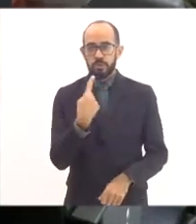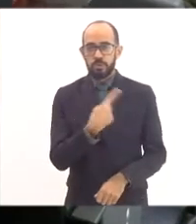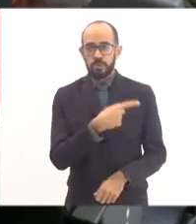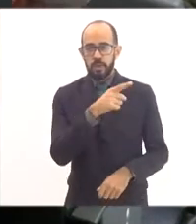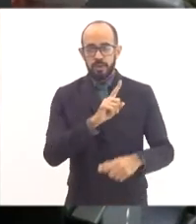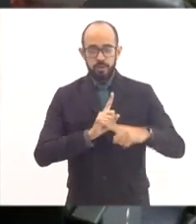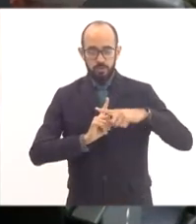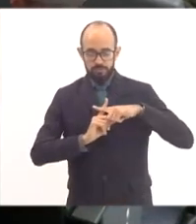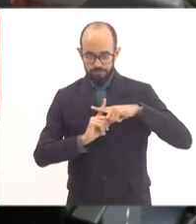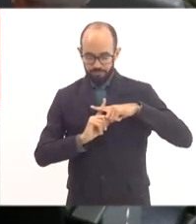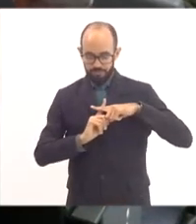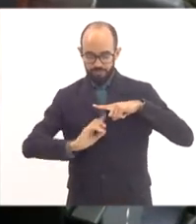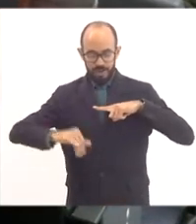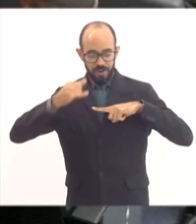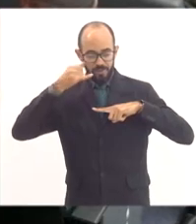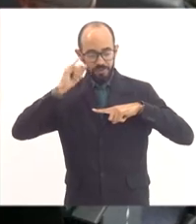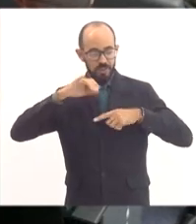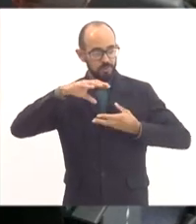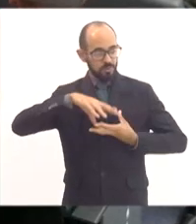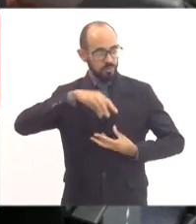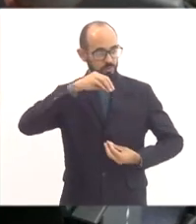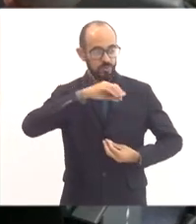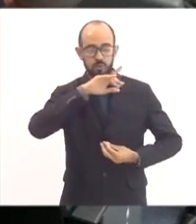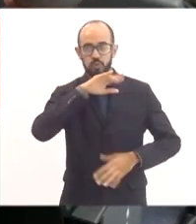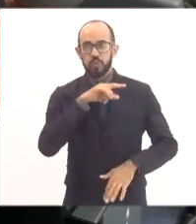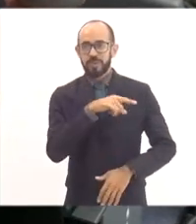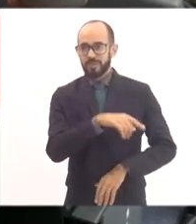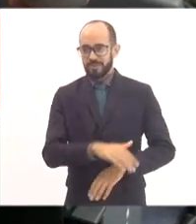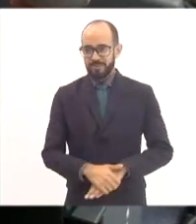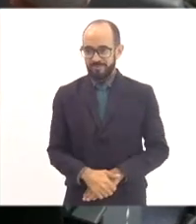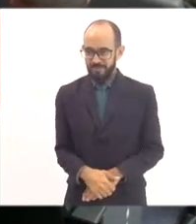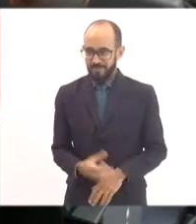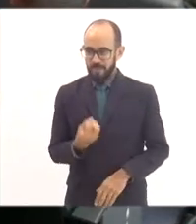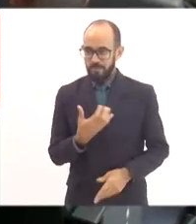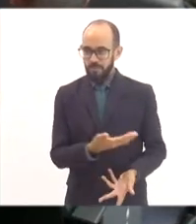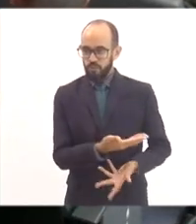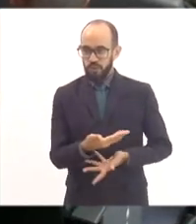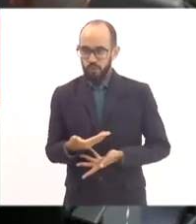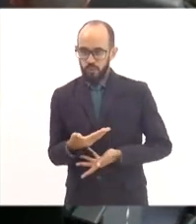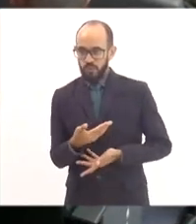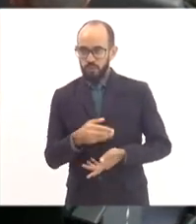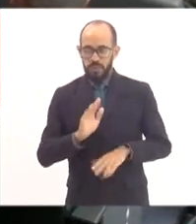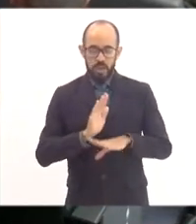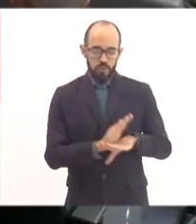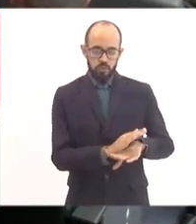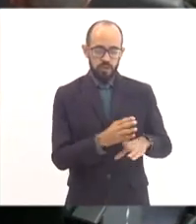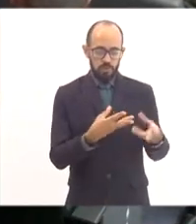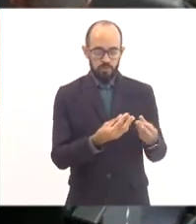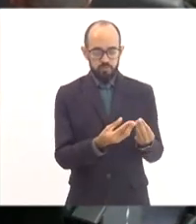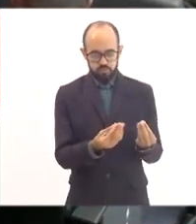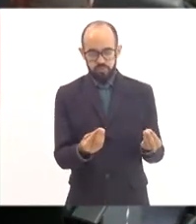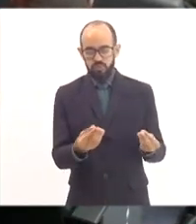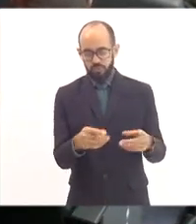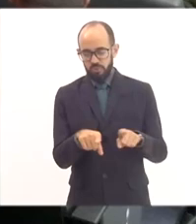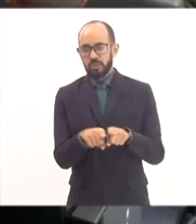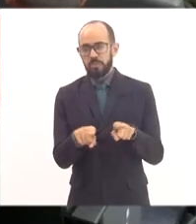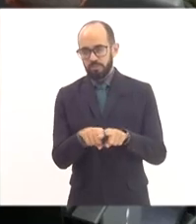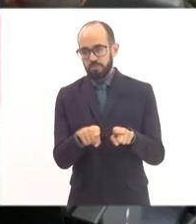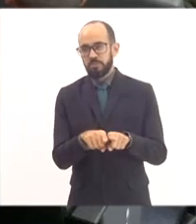afastar os maus espíritos de sempre. Seja bem-vindo. Também é um cara que ajuda muita gente aí, está sendo um grande guerreiro